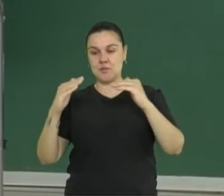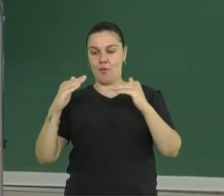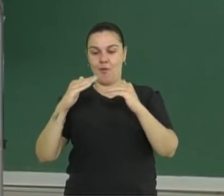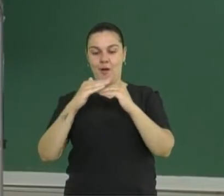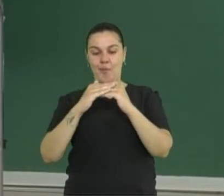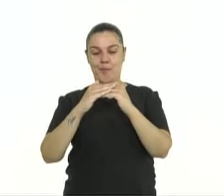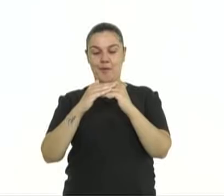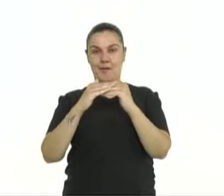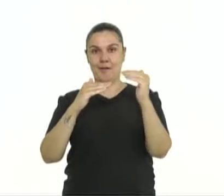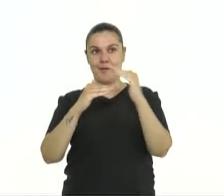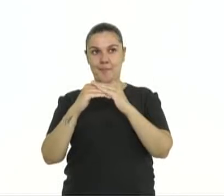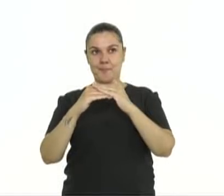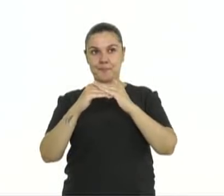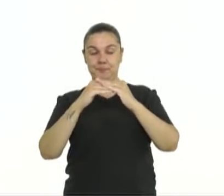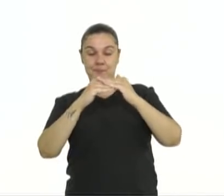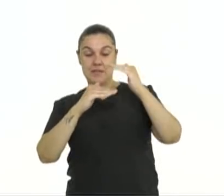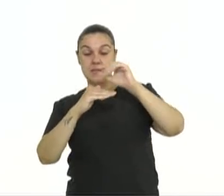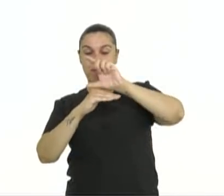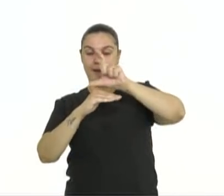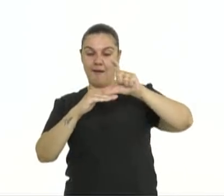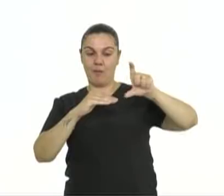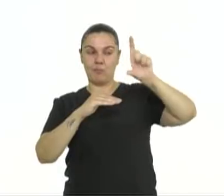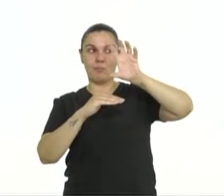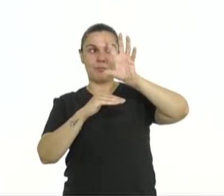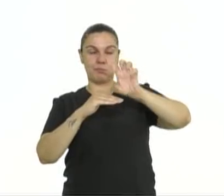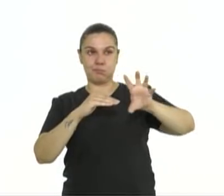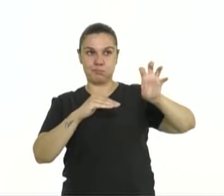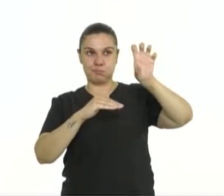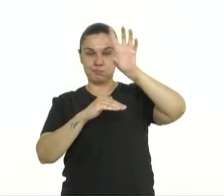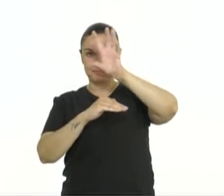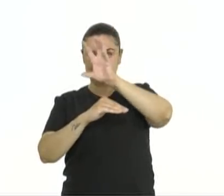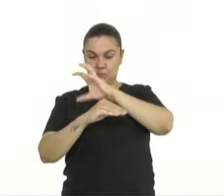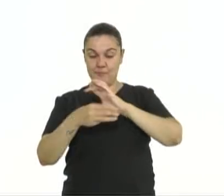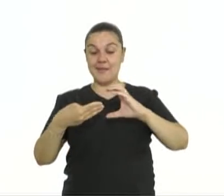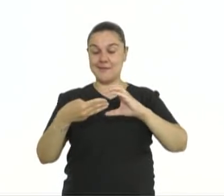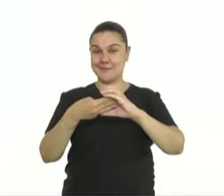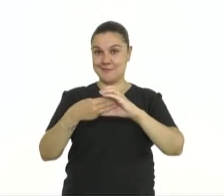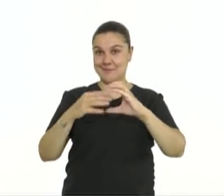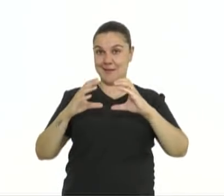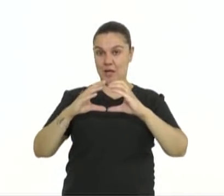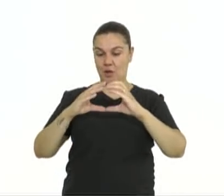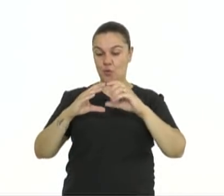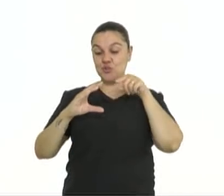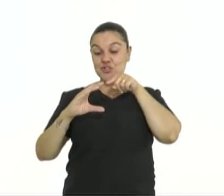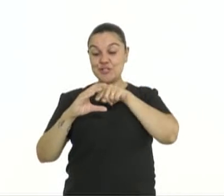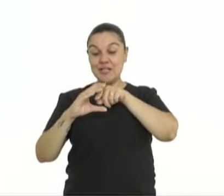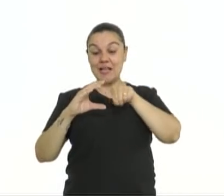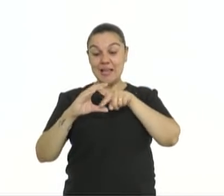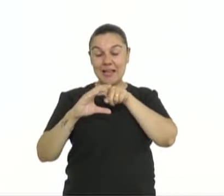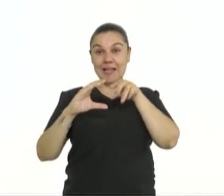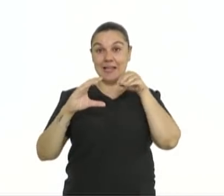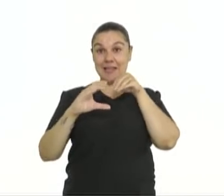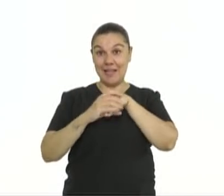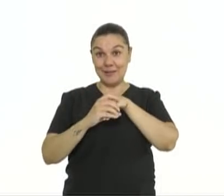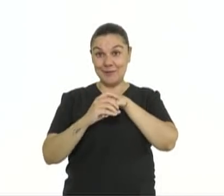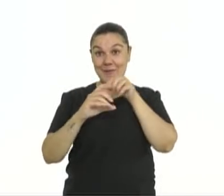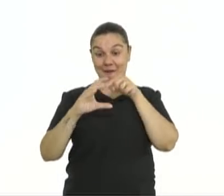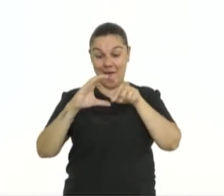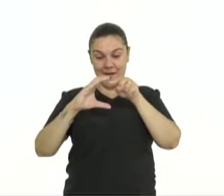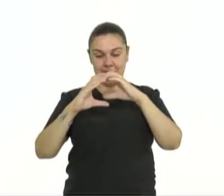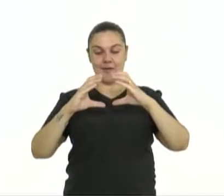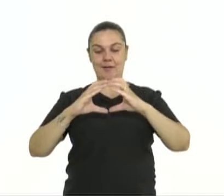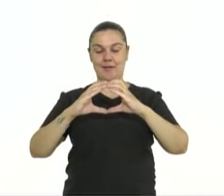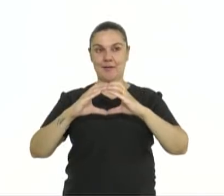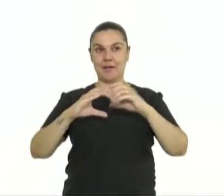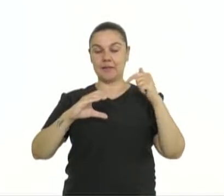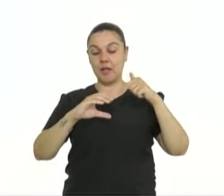e separa o citoplasma, ou seja, toda a célula, do interior do núcleo. Ele possui o